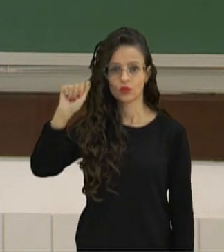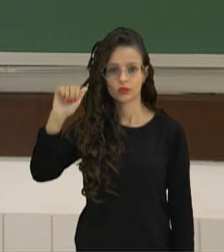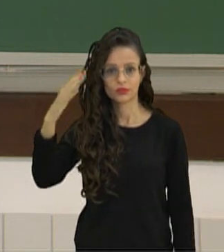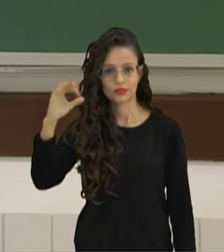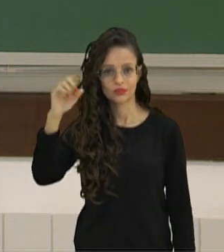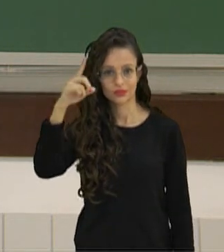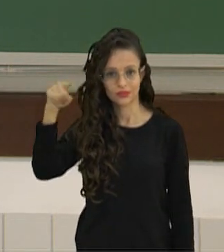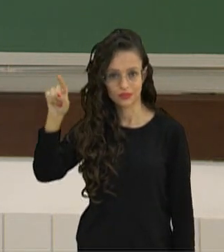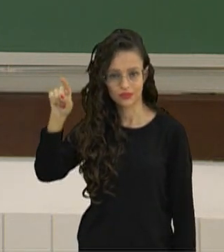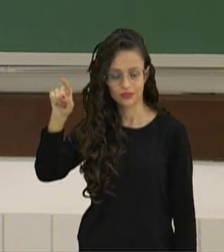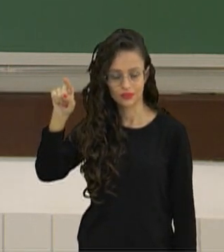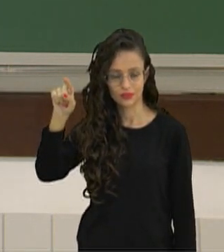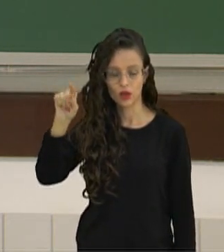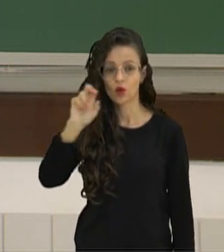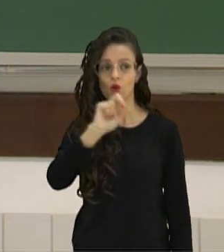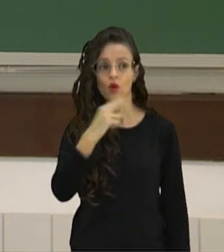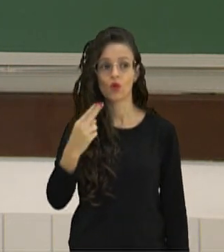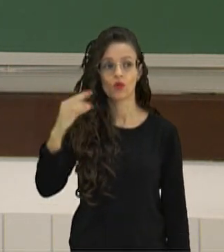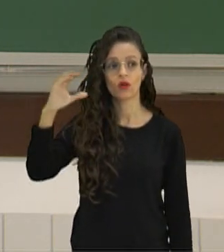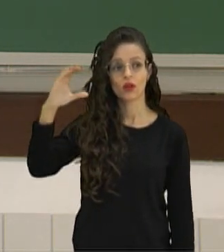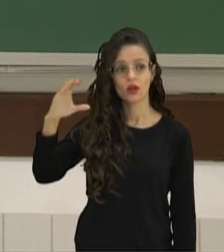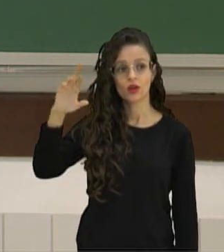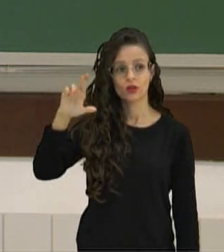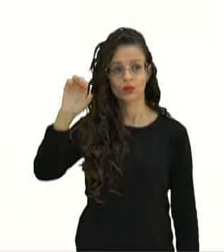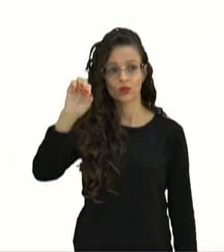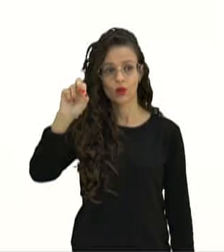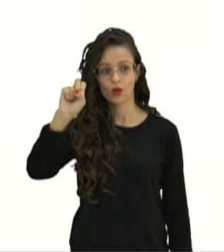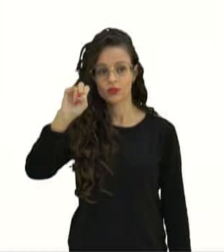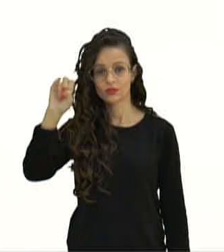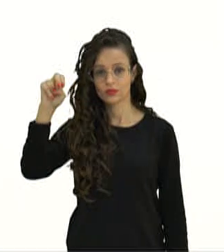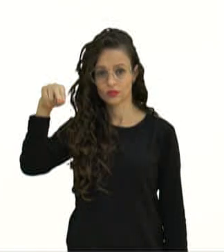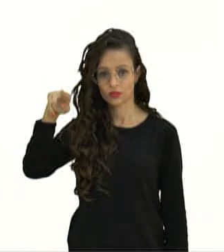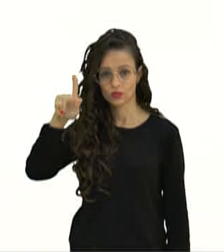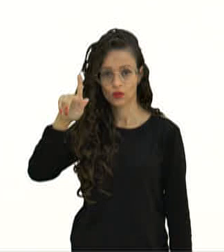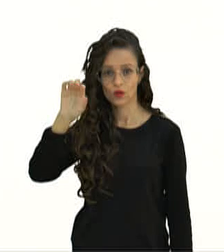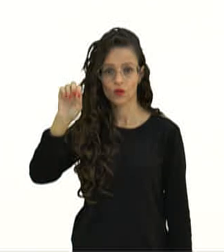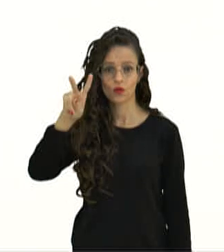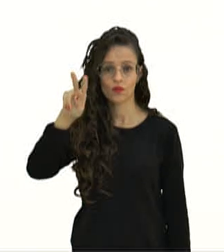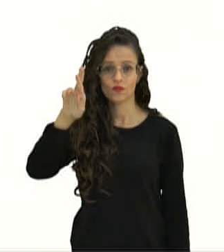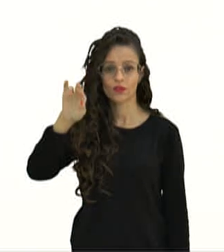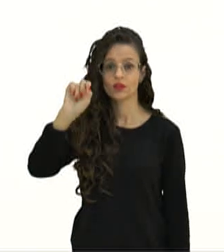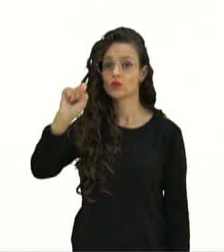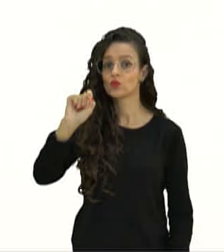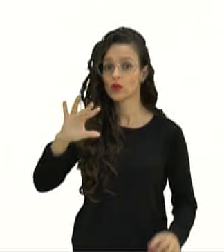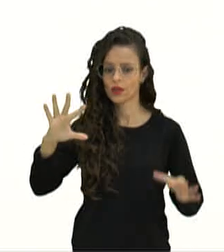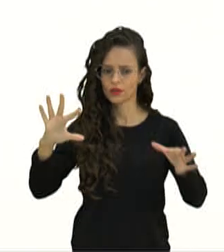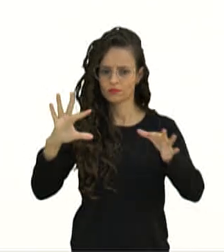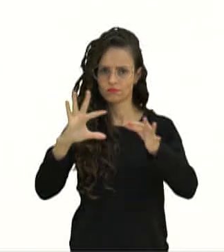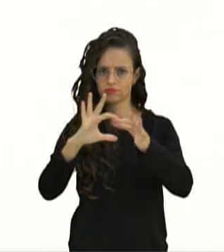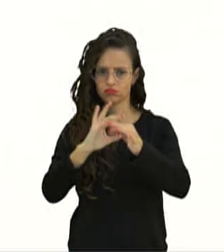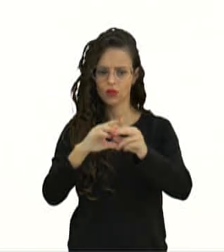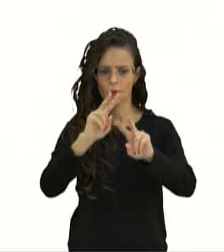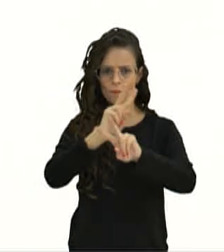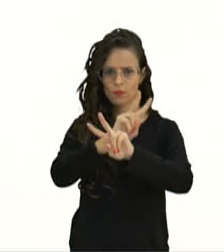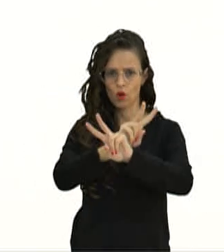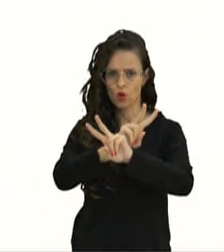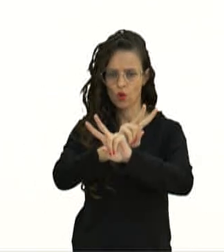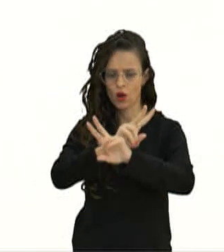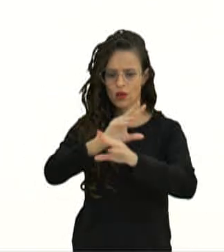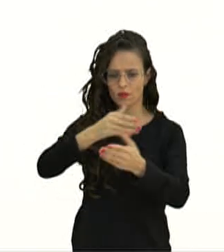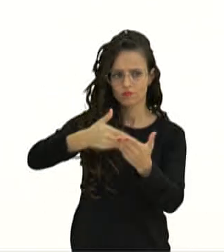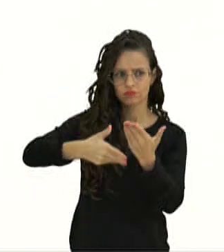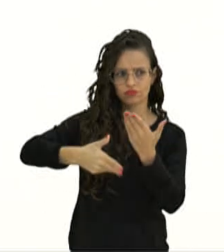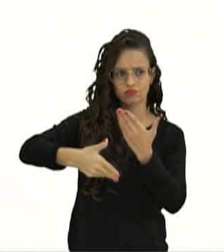de permutação ou crossing over, o que acontece? Olha só, os cromossomos estão se unindo, de repente eles vão